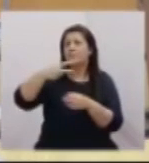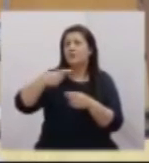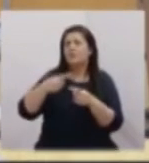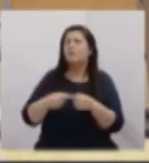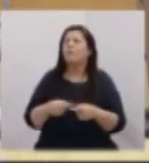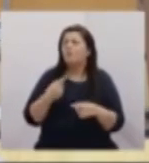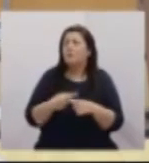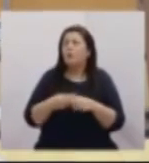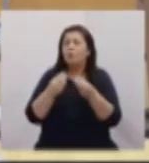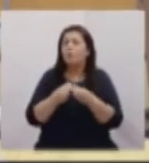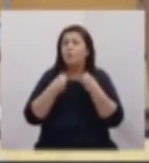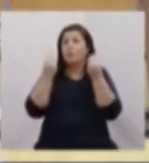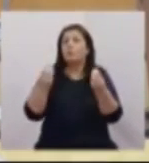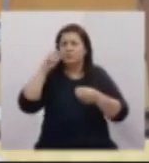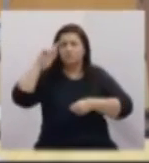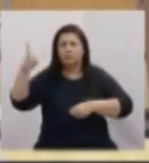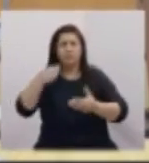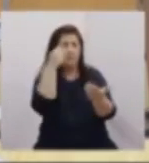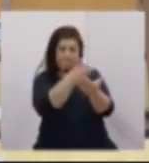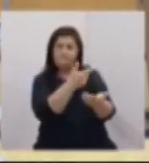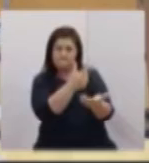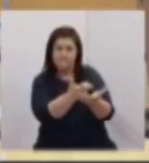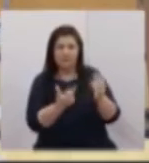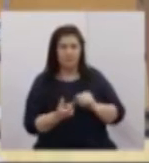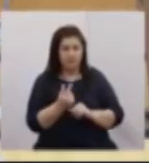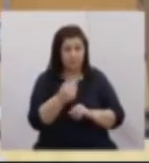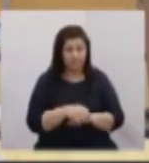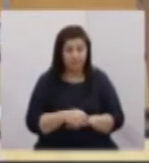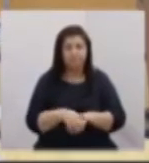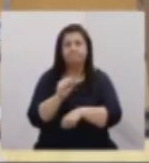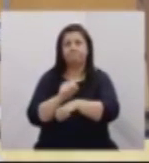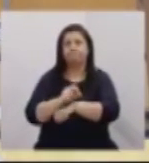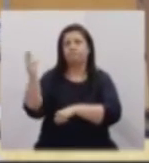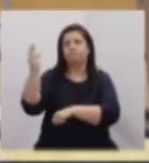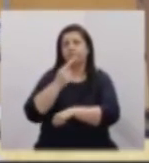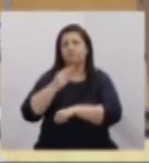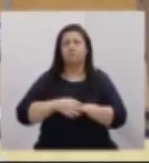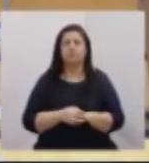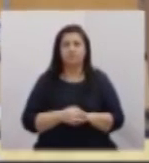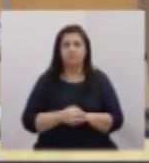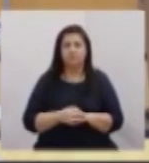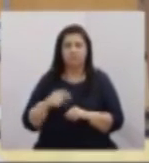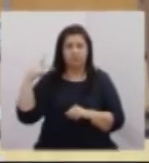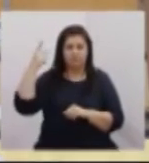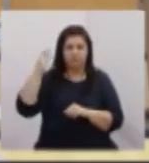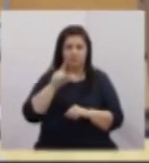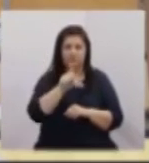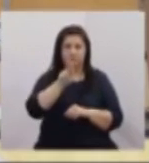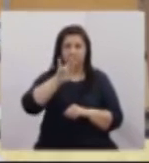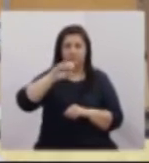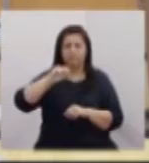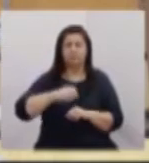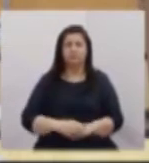para os pagamentos dos repasses pendentes no aguardo de manifestação. Autoria, vereador Luiz Flávio.